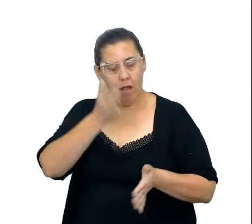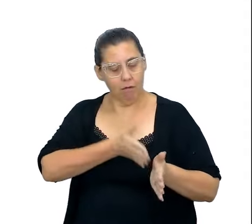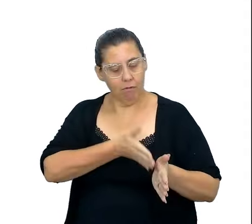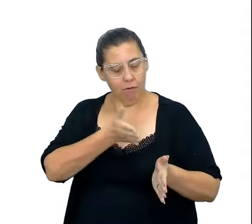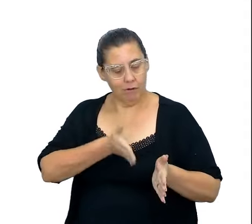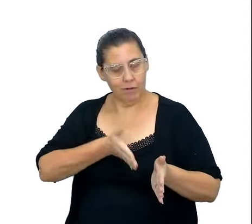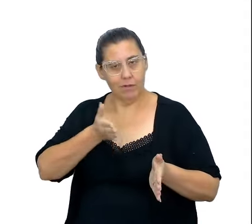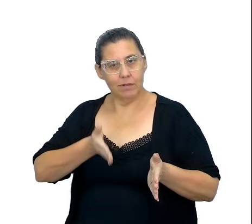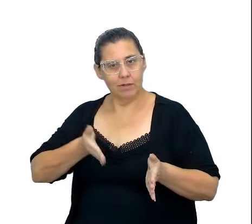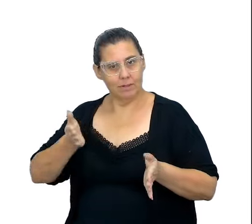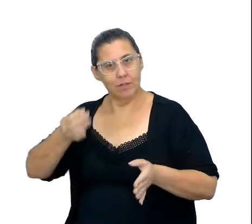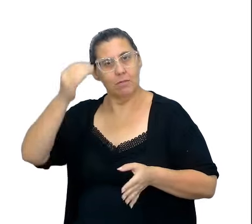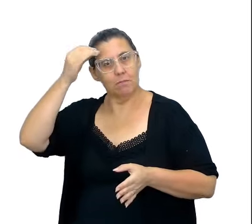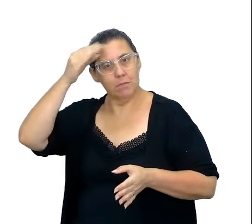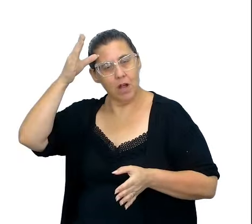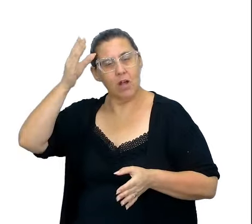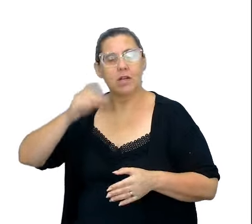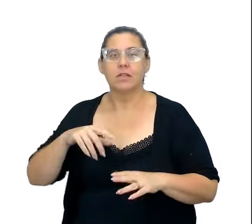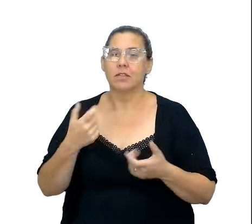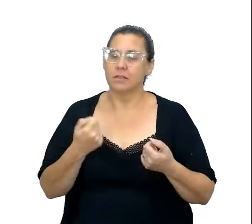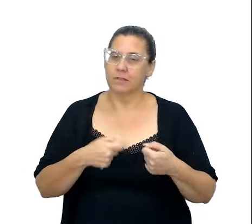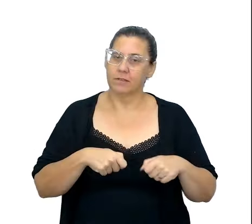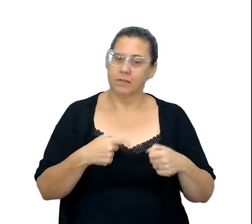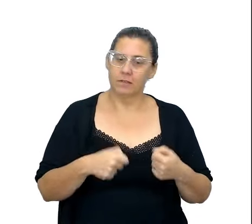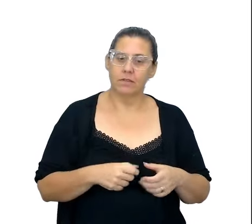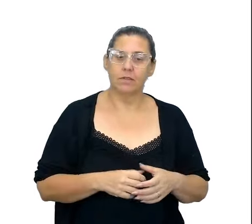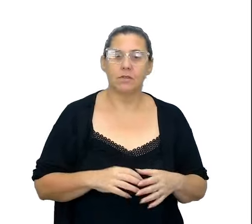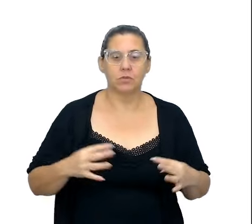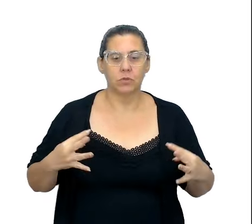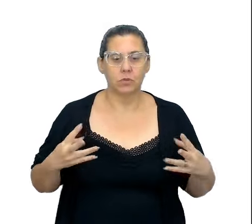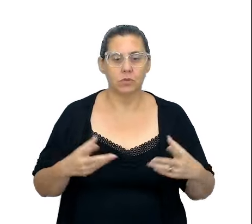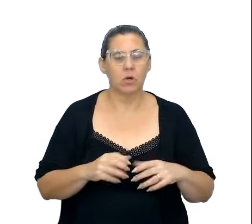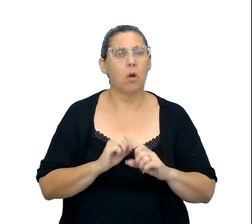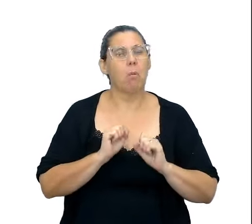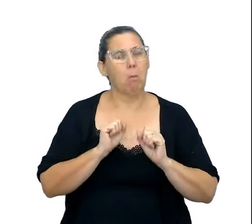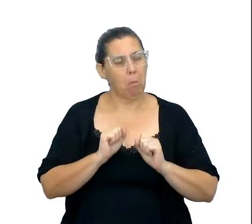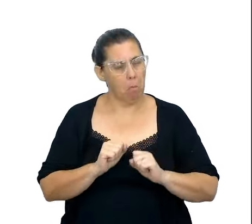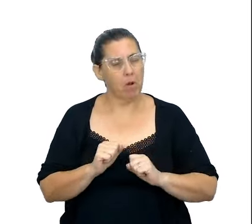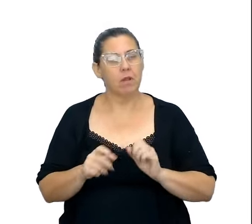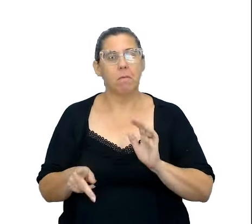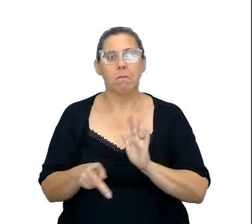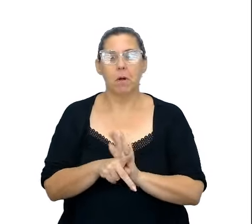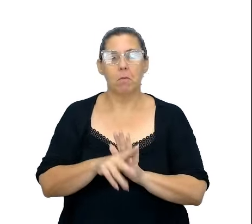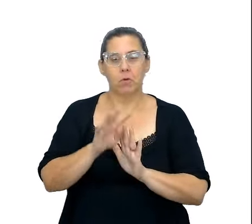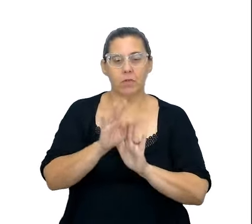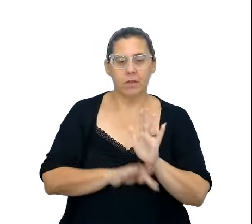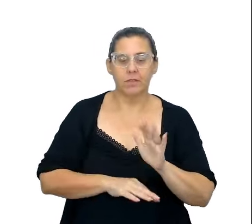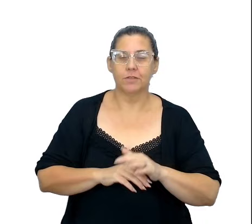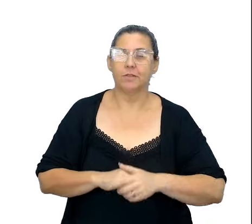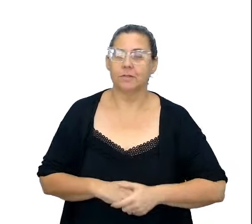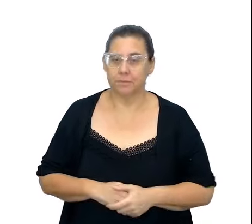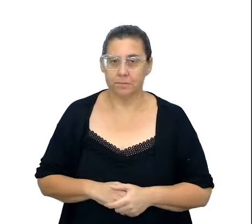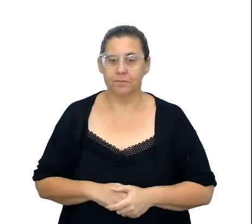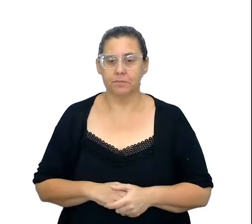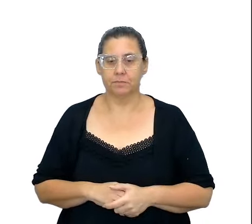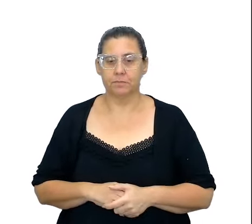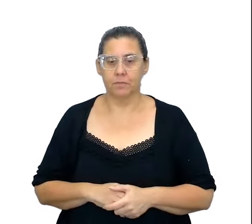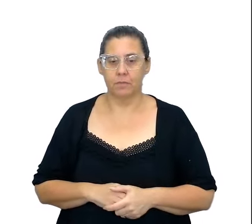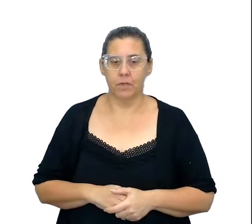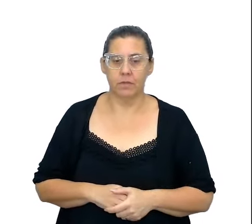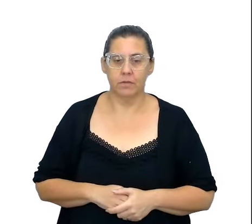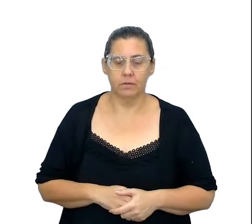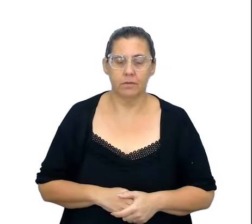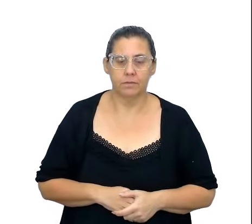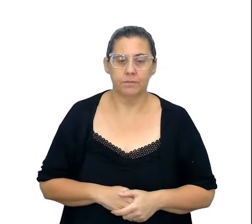passo aí esses conhecimentos necessários para poder, então, produzir o seu próprio texto, tá? Ele vai, então, passar a conhecer